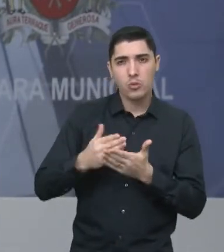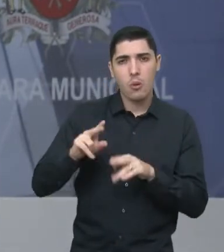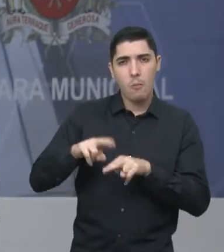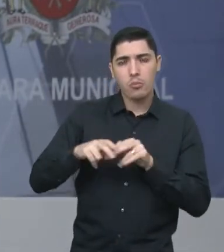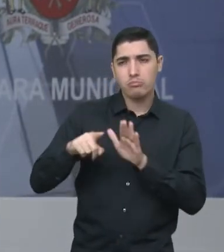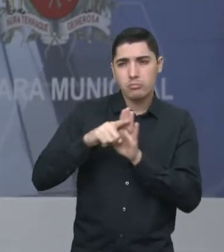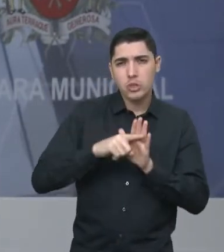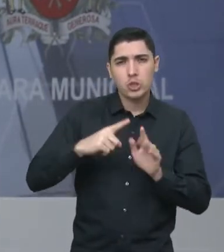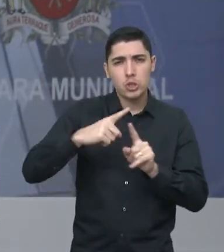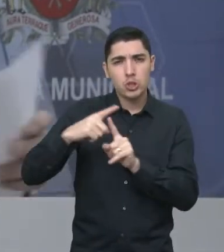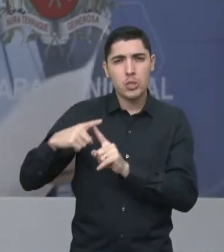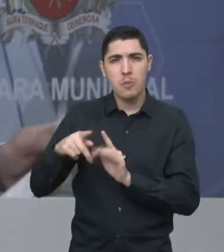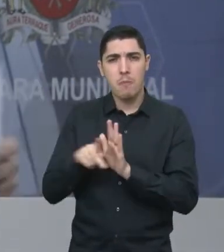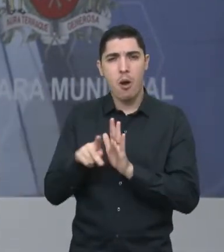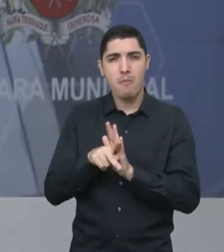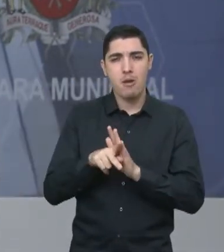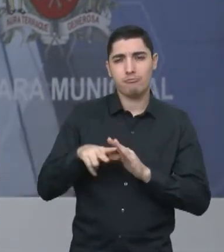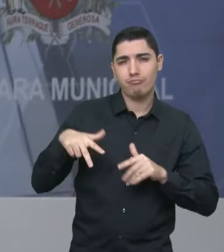ali